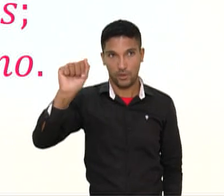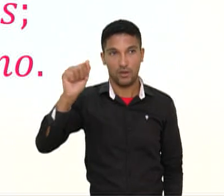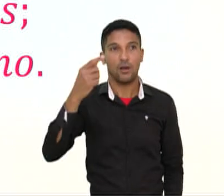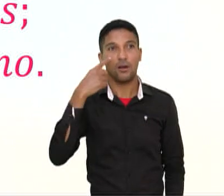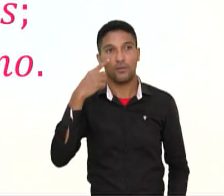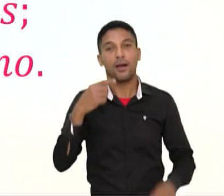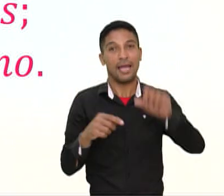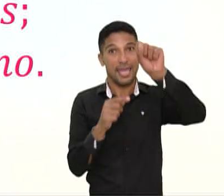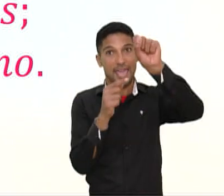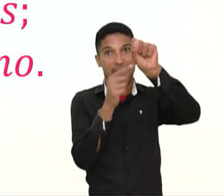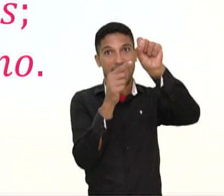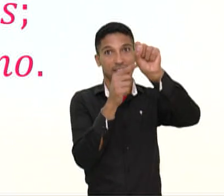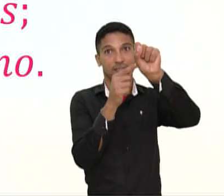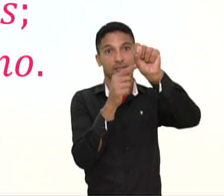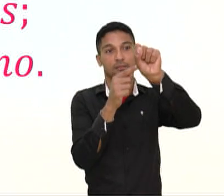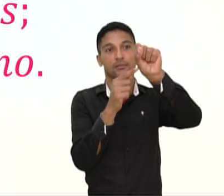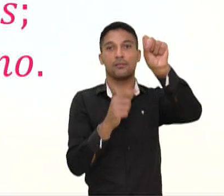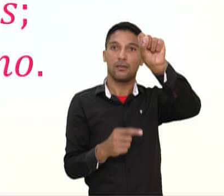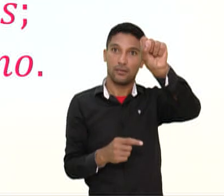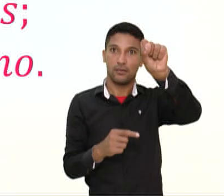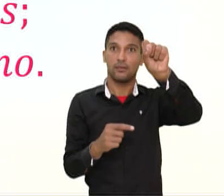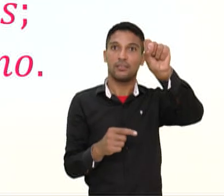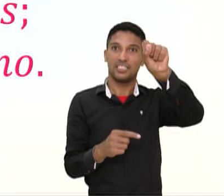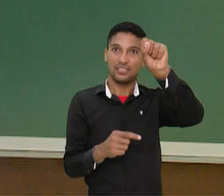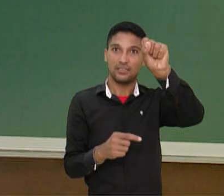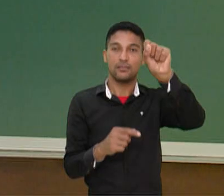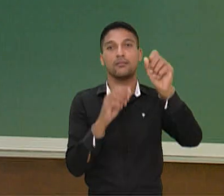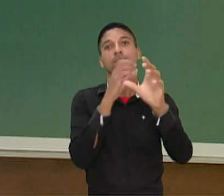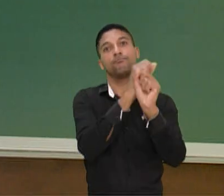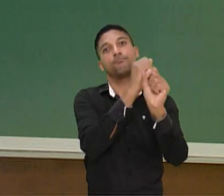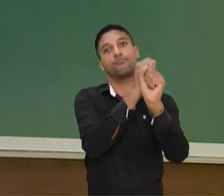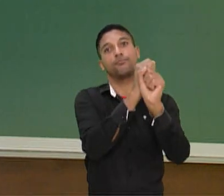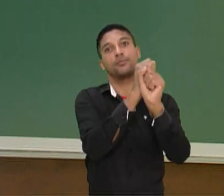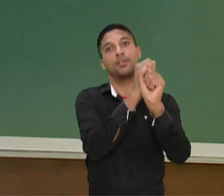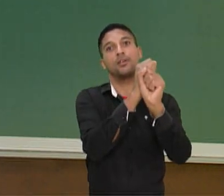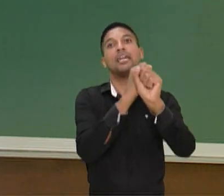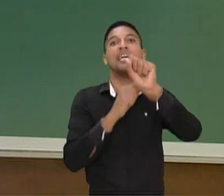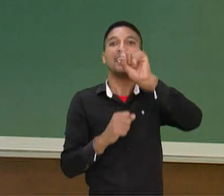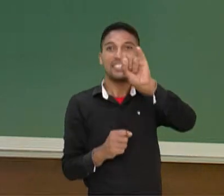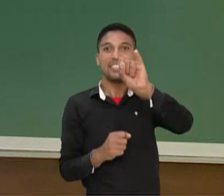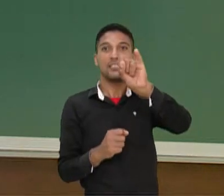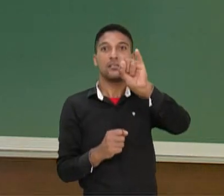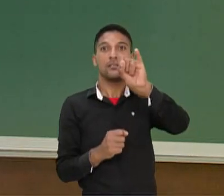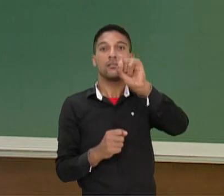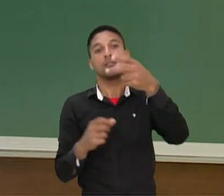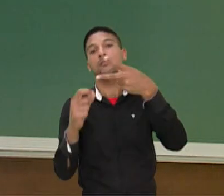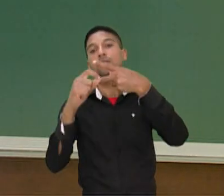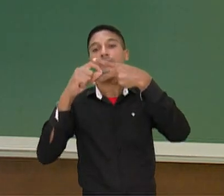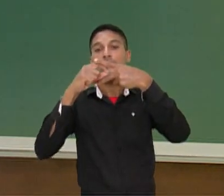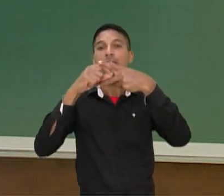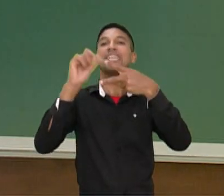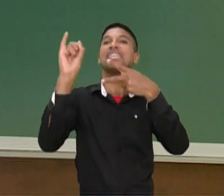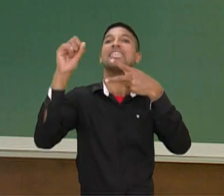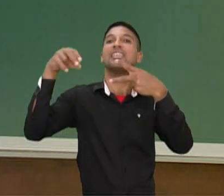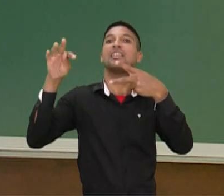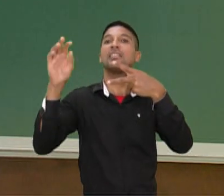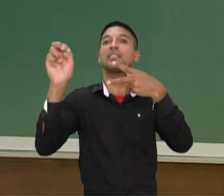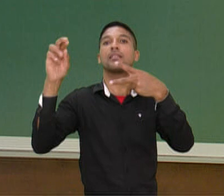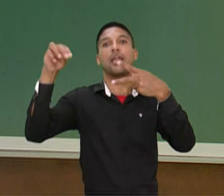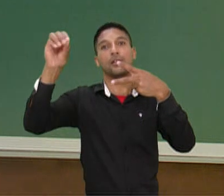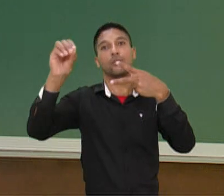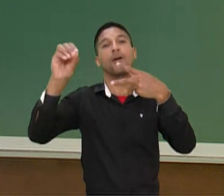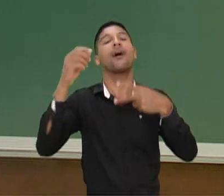ser o número de lados menos 2. Esse N menos 2 aqui, ó, é o número de triângulos que vai ter a figura. O número